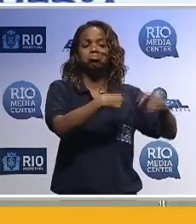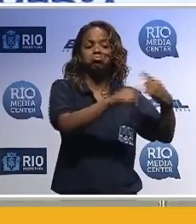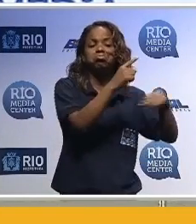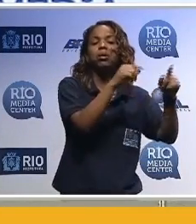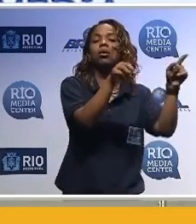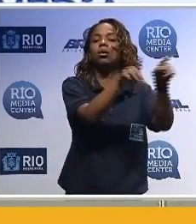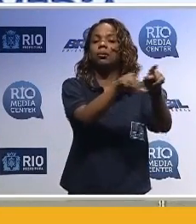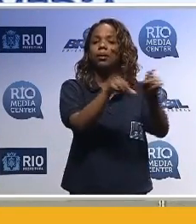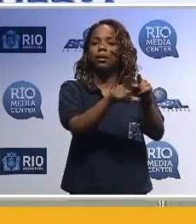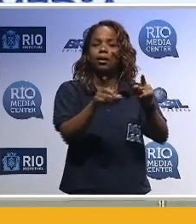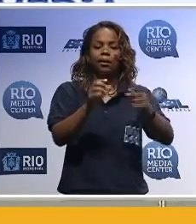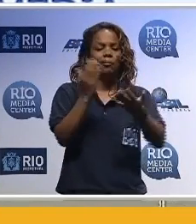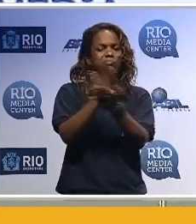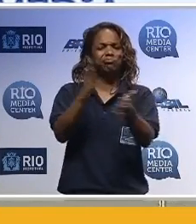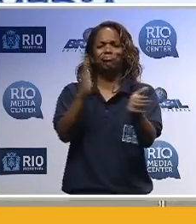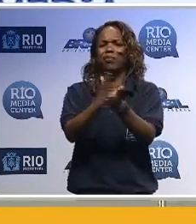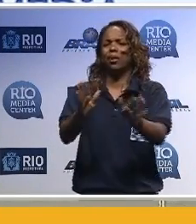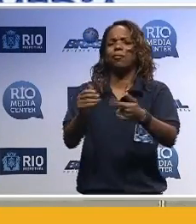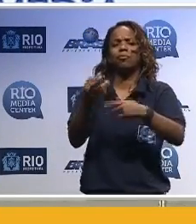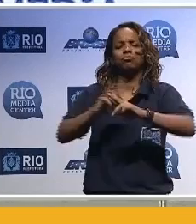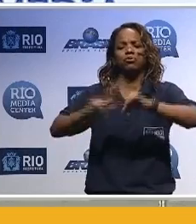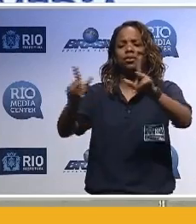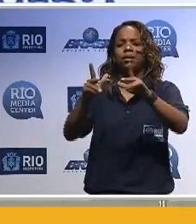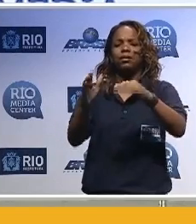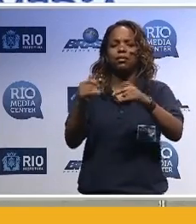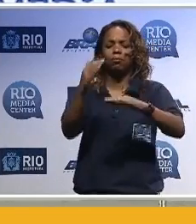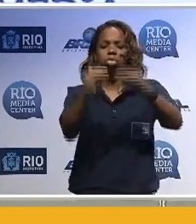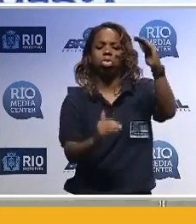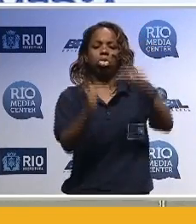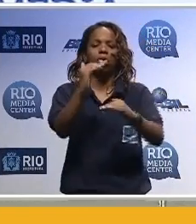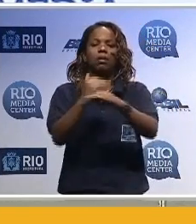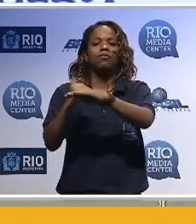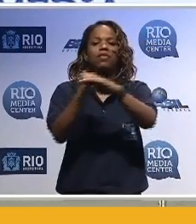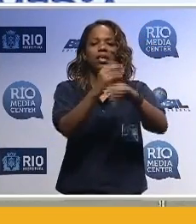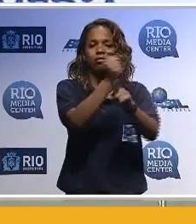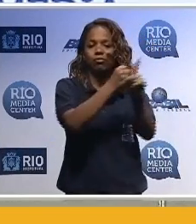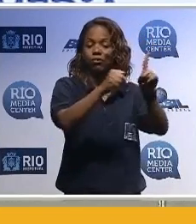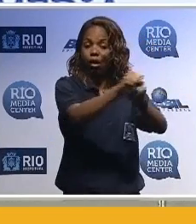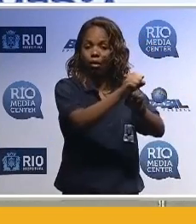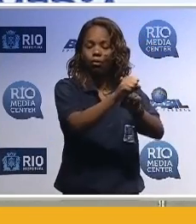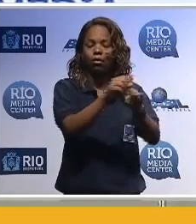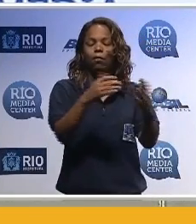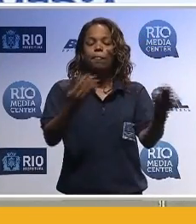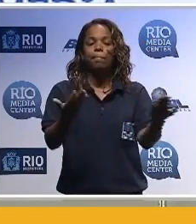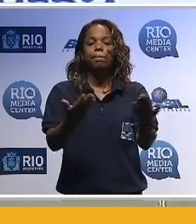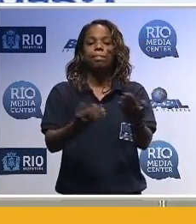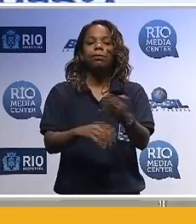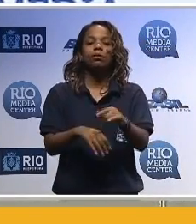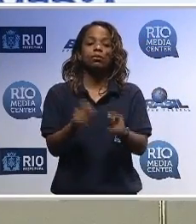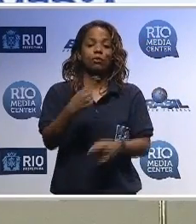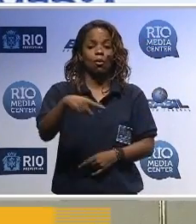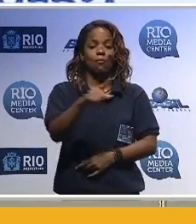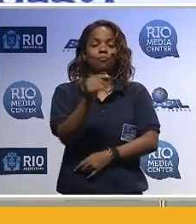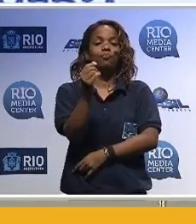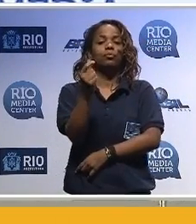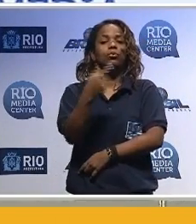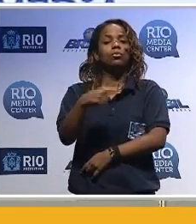acabar com as diferenças regionais e sociais que existem. Ok? Então, a gente estamos